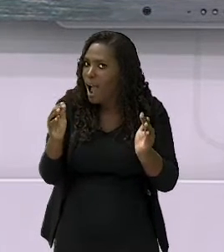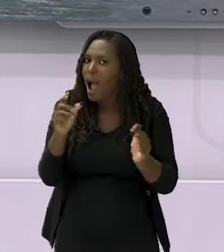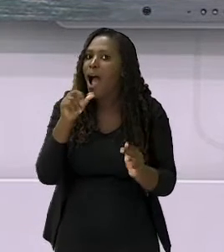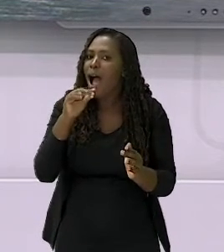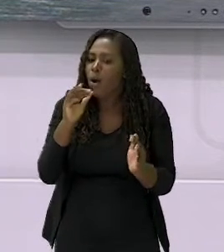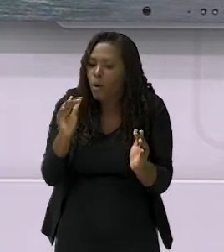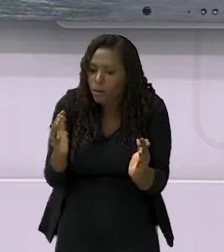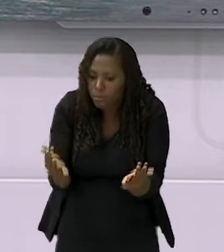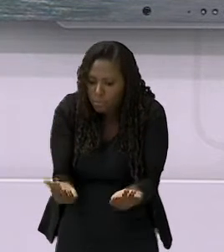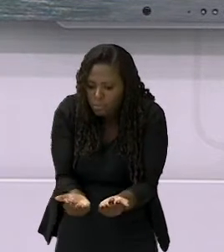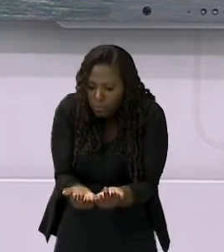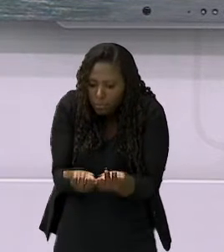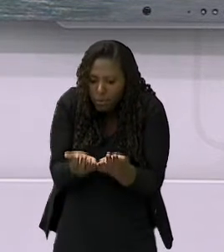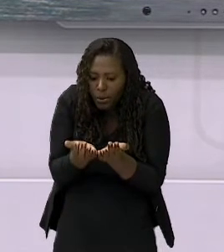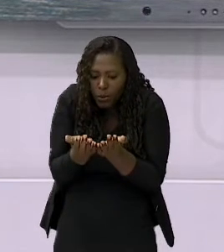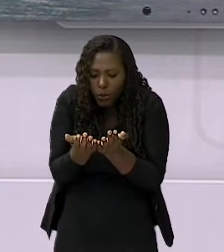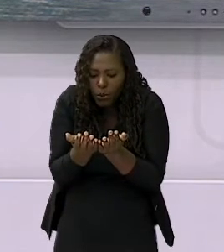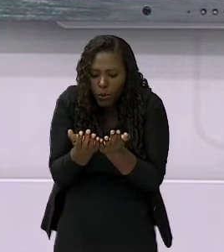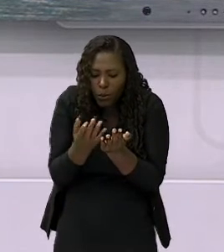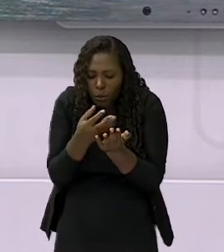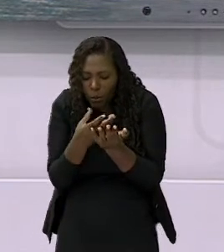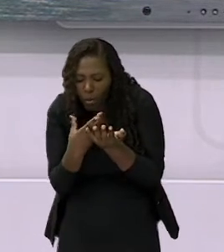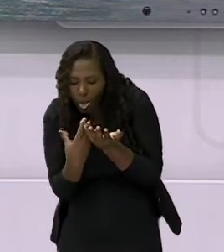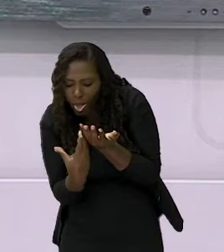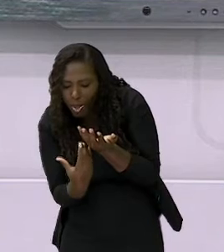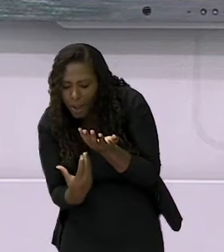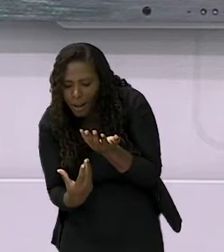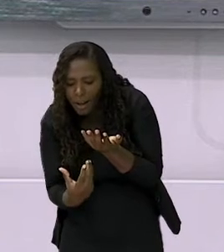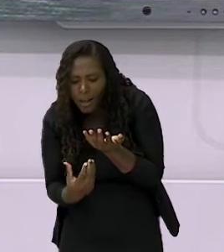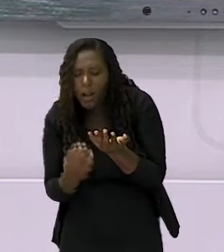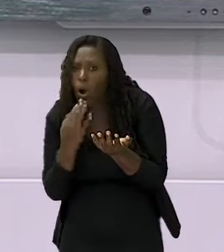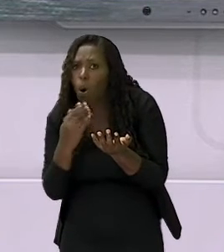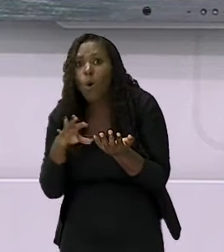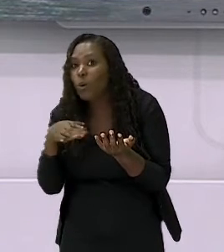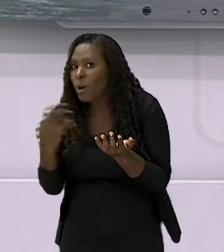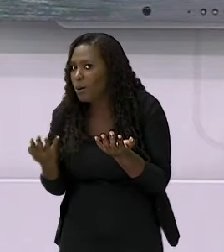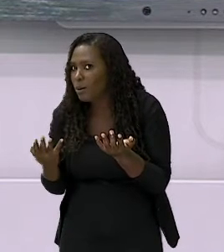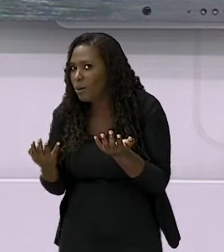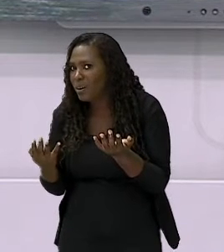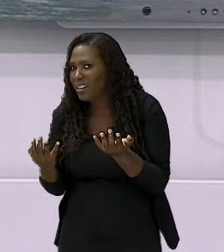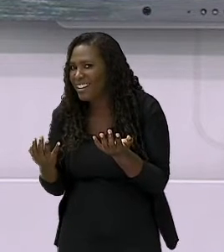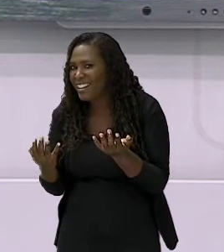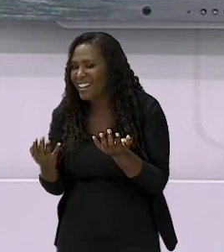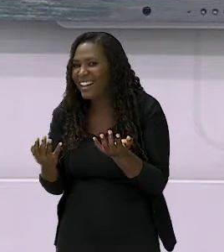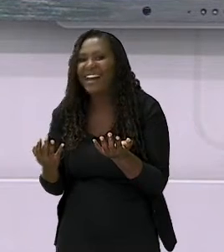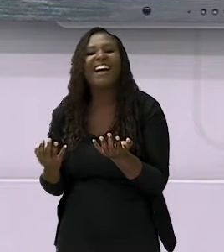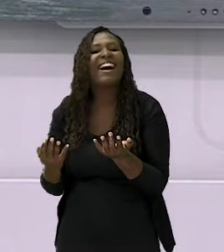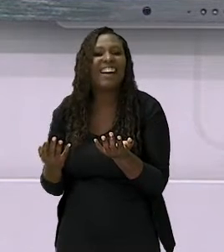Qual cor que ela tinha? Ou melhor, não tinha cor.